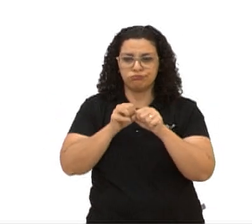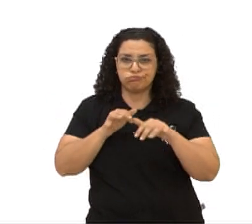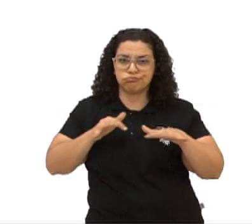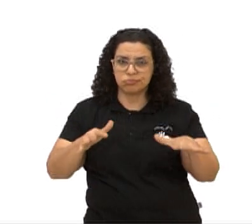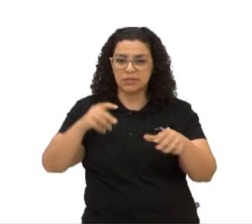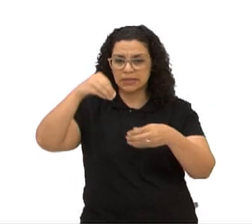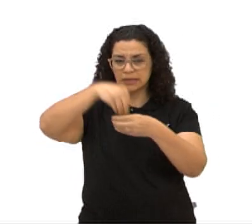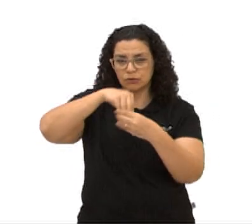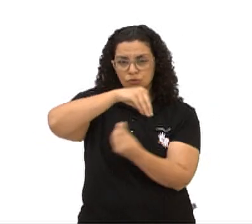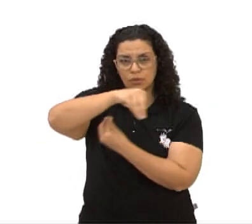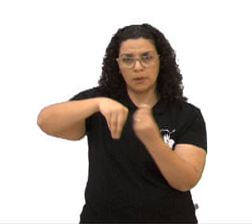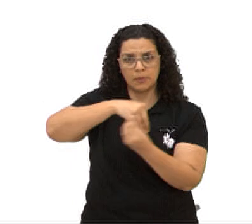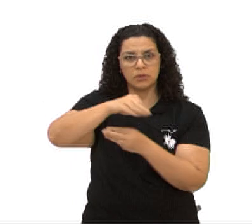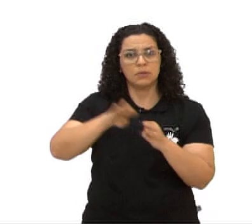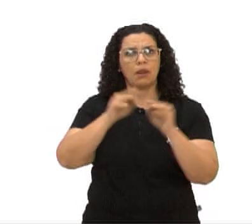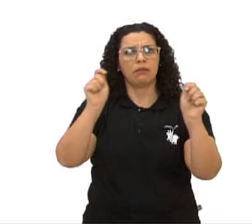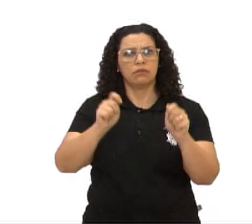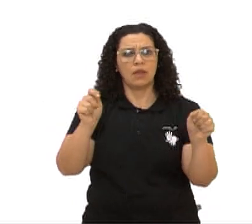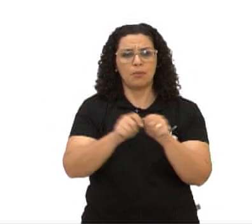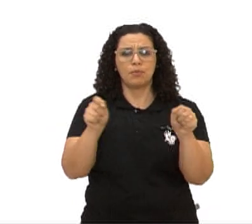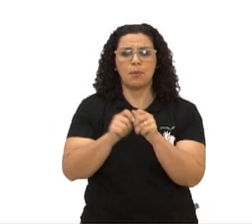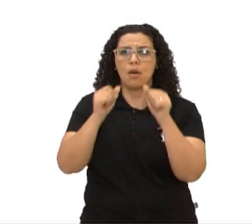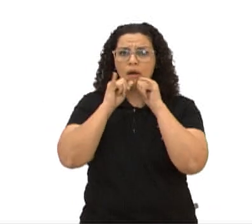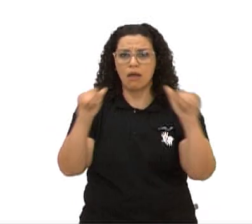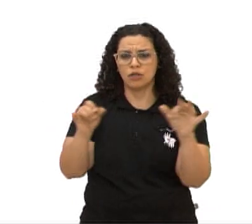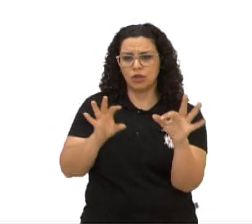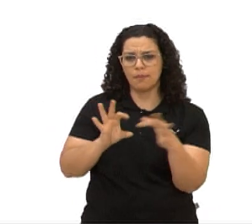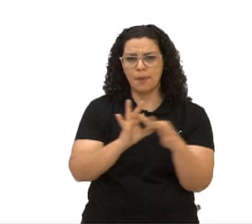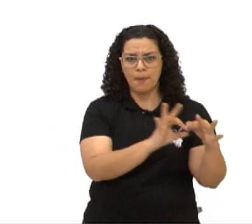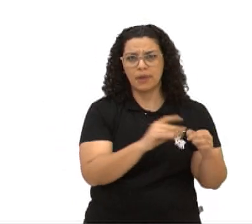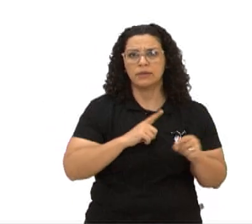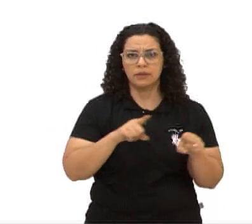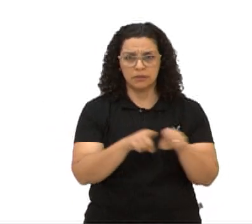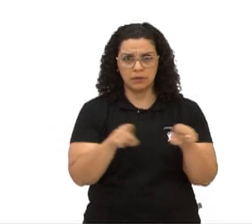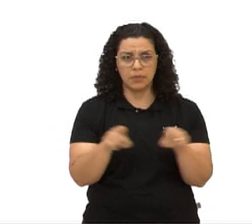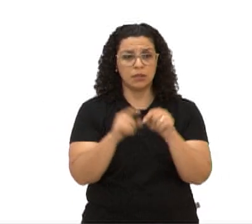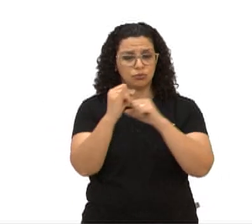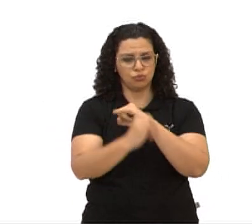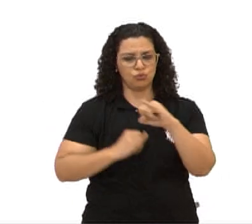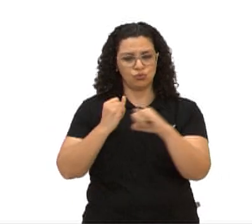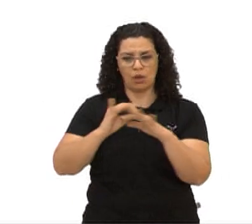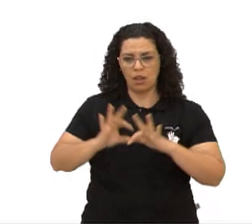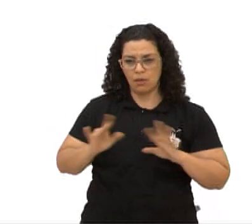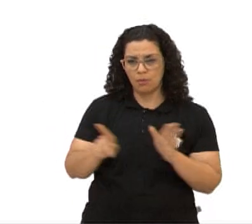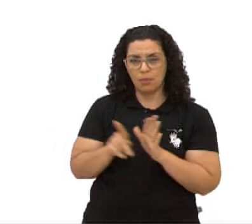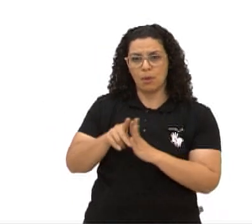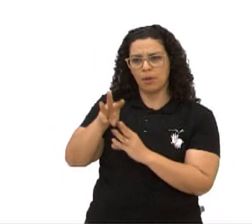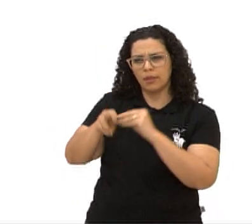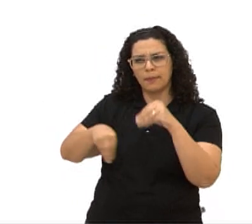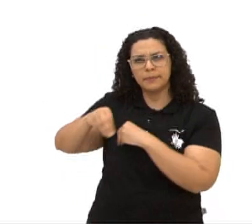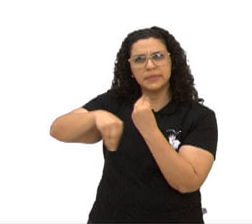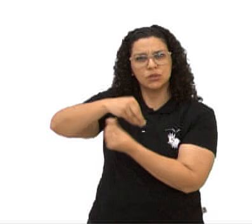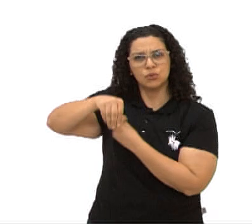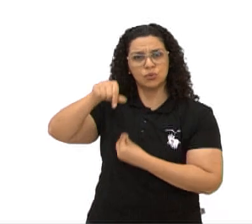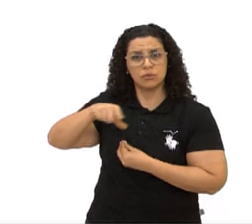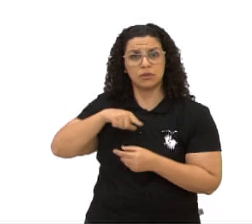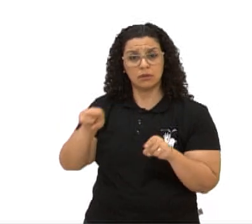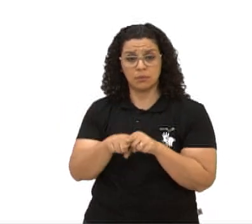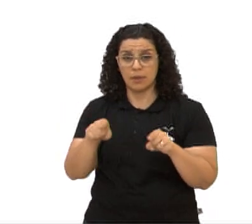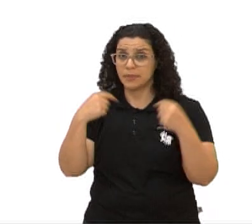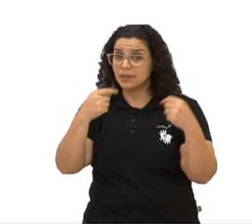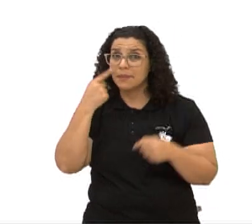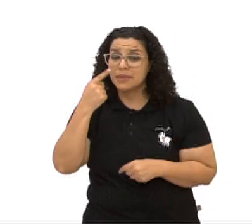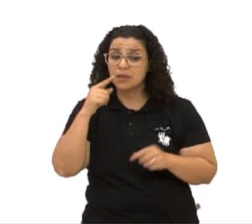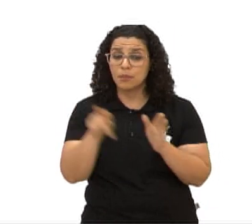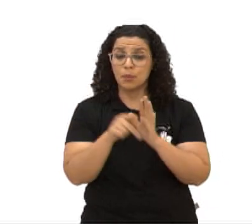solução, possibilitando a passagem de corrente elétrica. Além dos íons liberados pelo composto iônico, devemos levar em consideração os